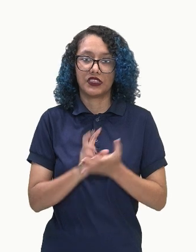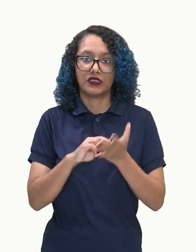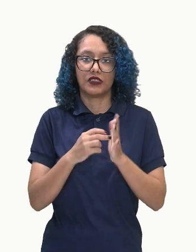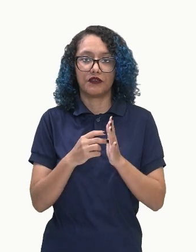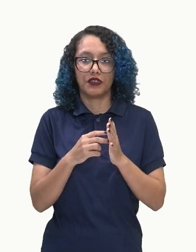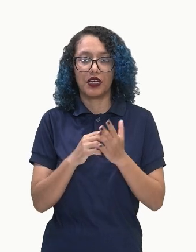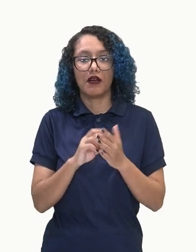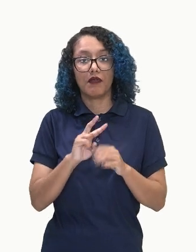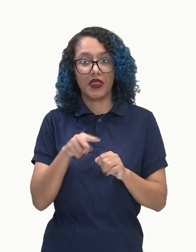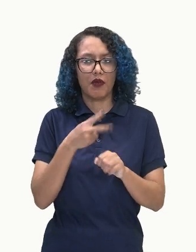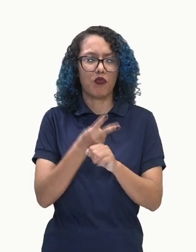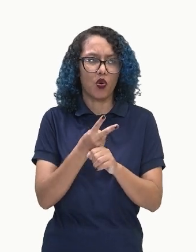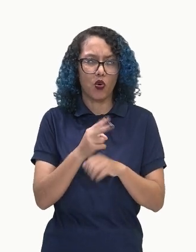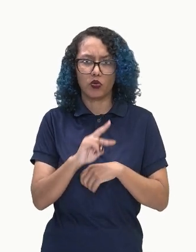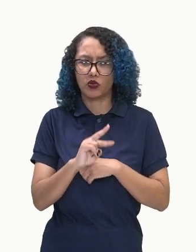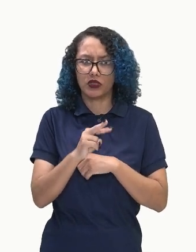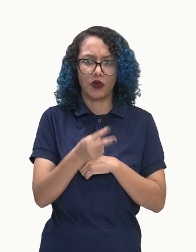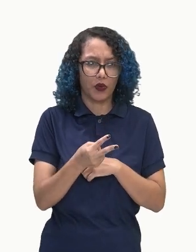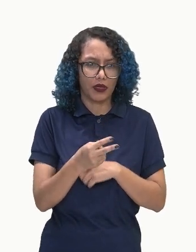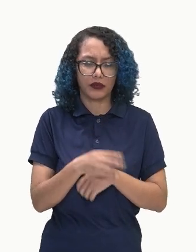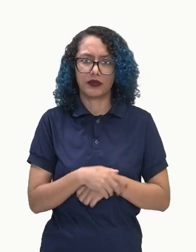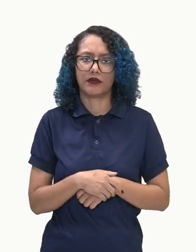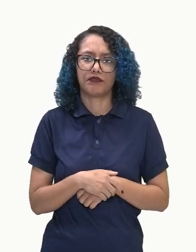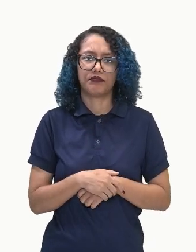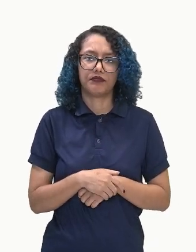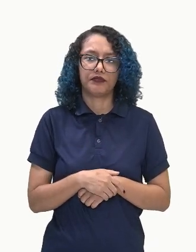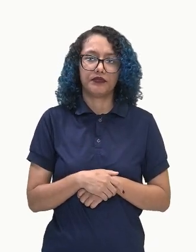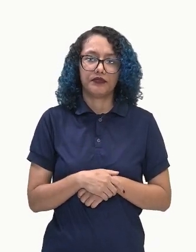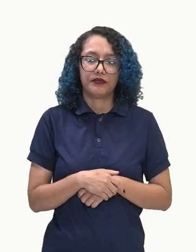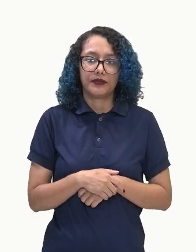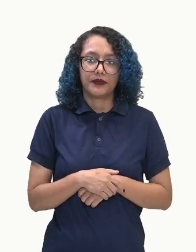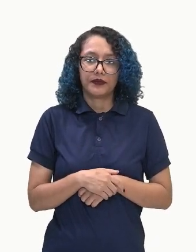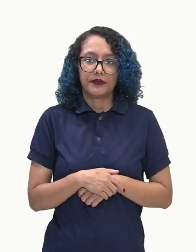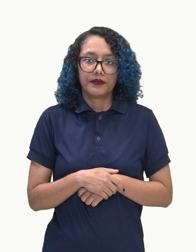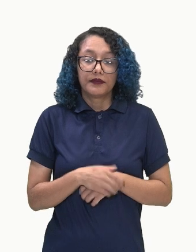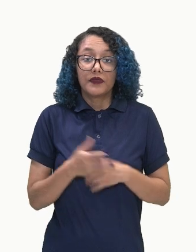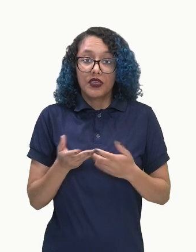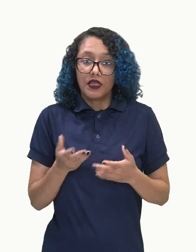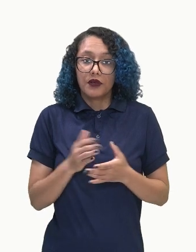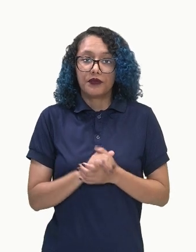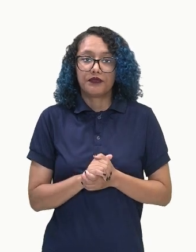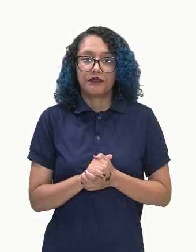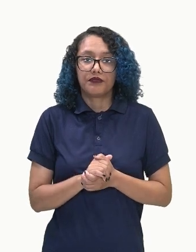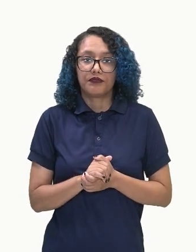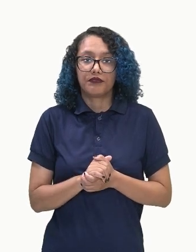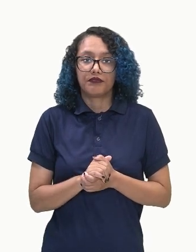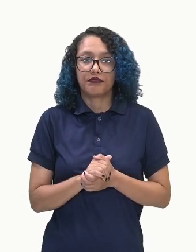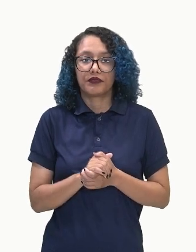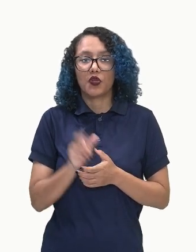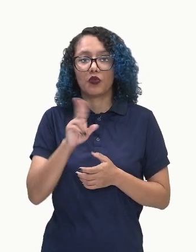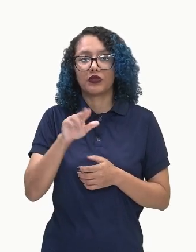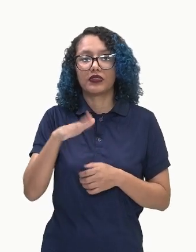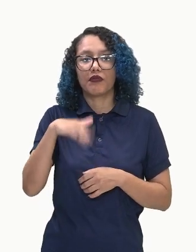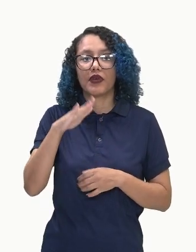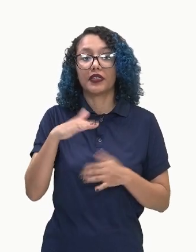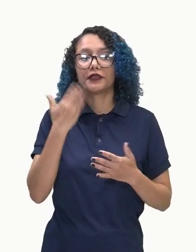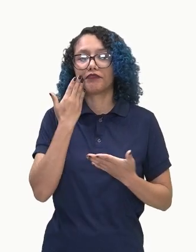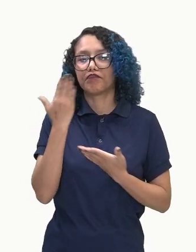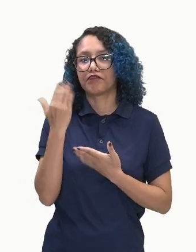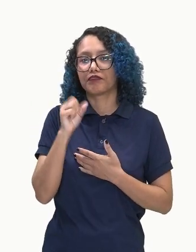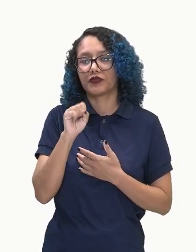consequentemente, consequência, em consequência, aliás. Então, por ordem, essa aqui é a mais utilizada,